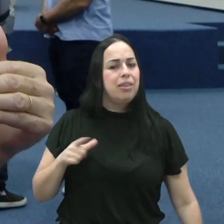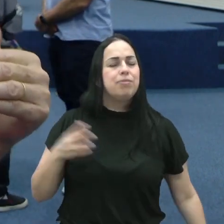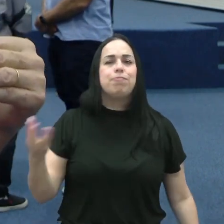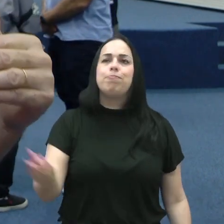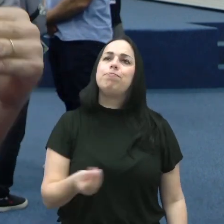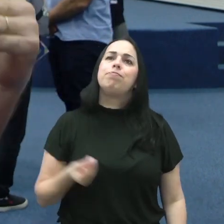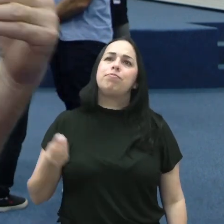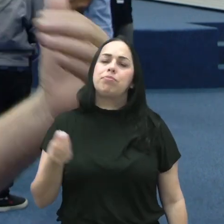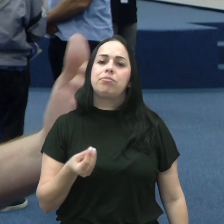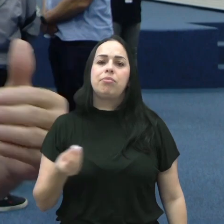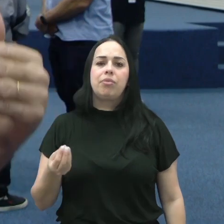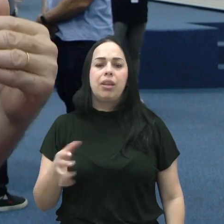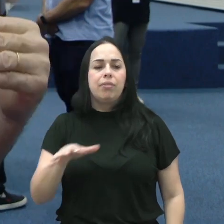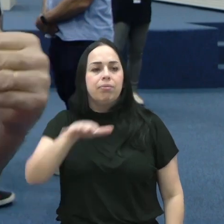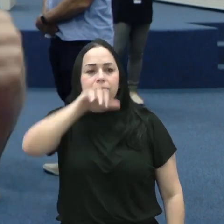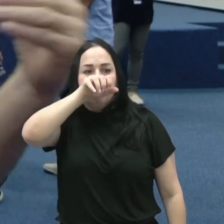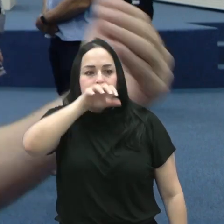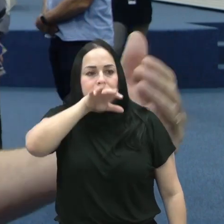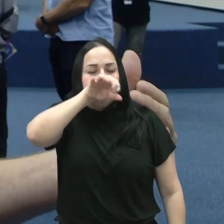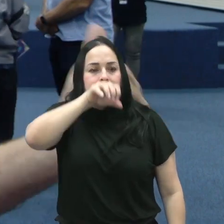uma